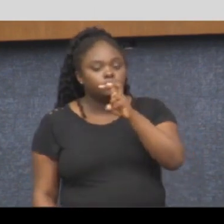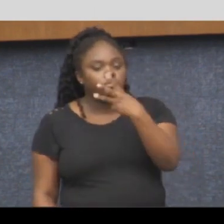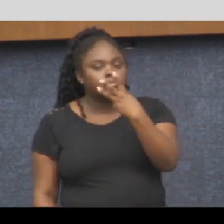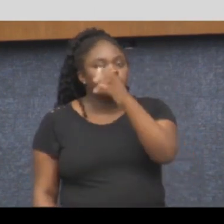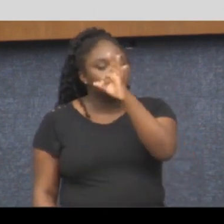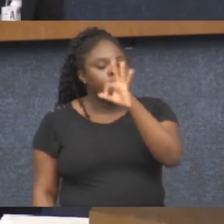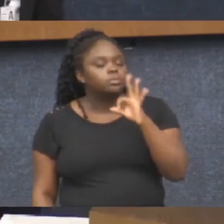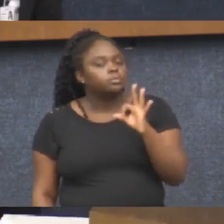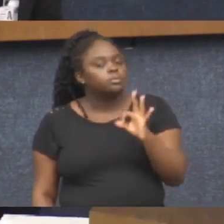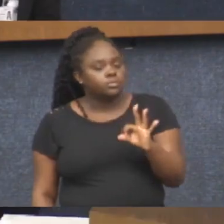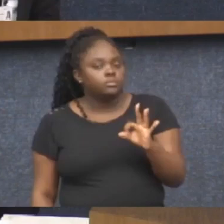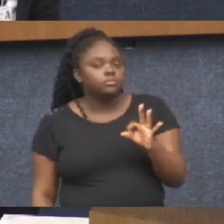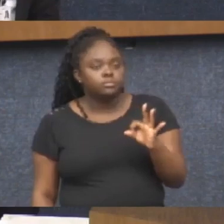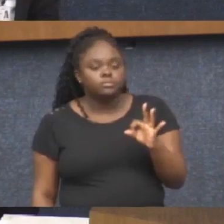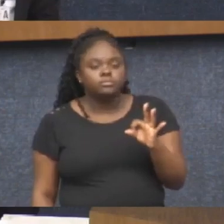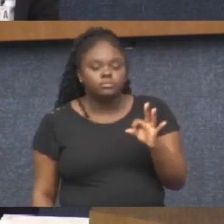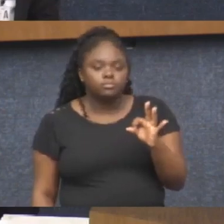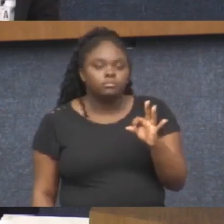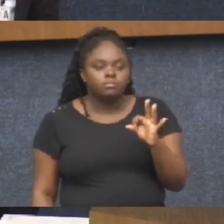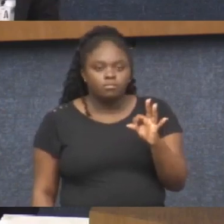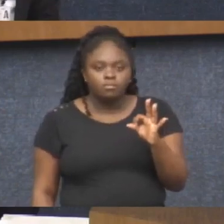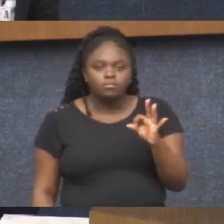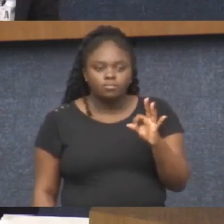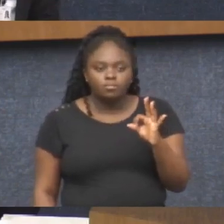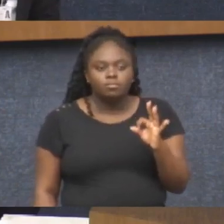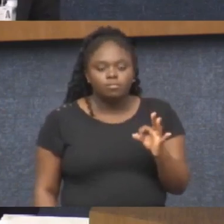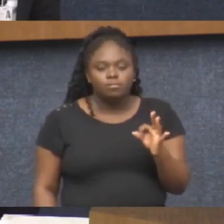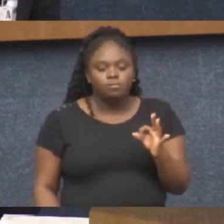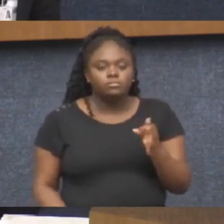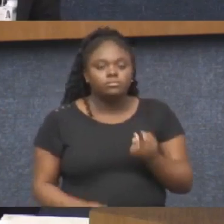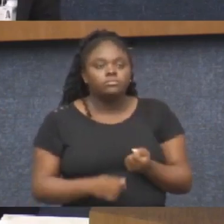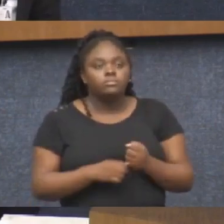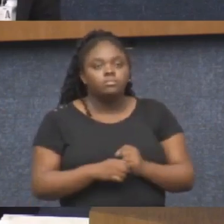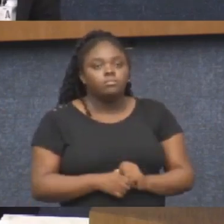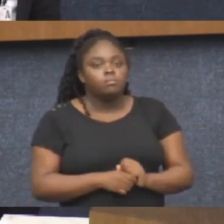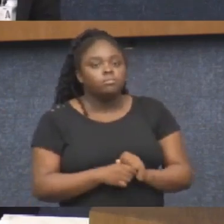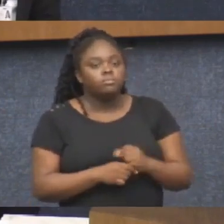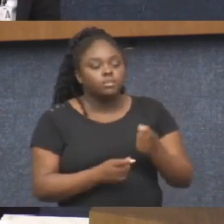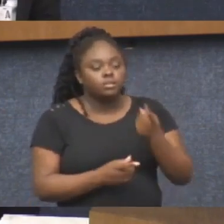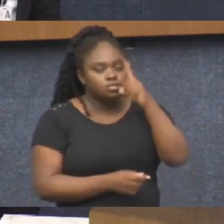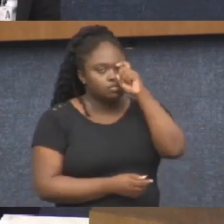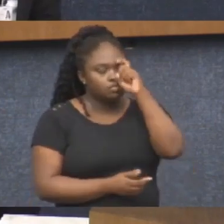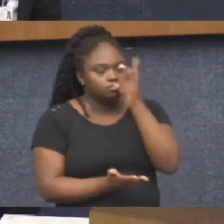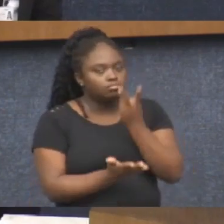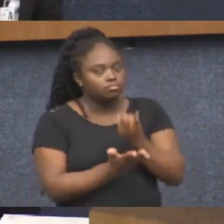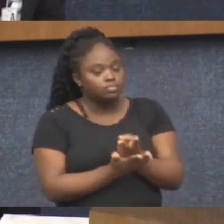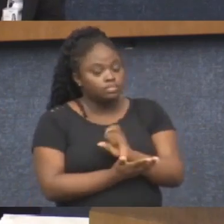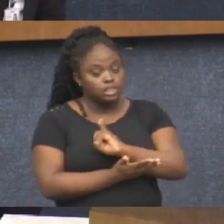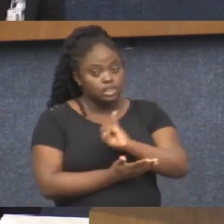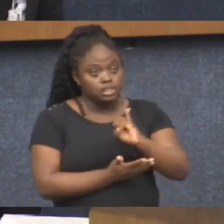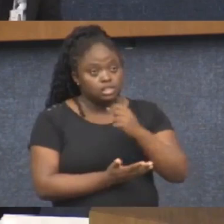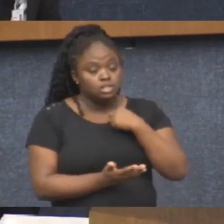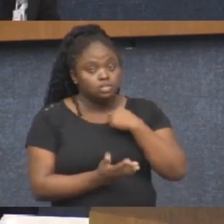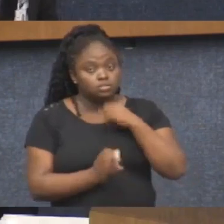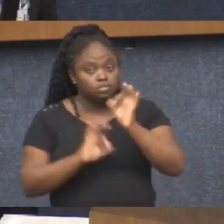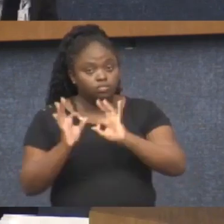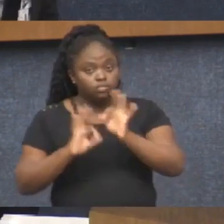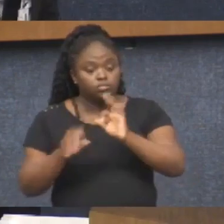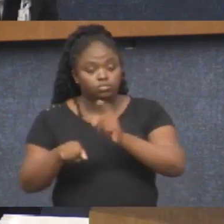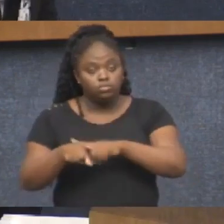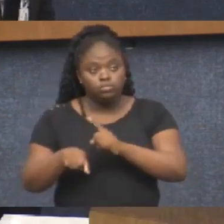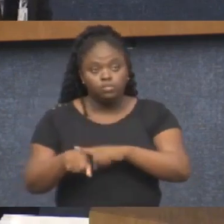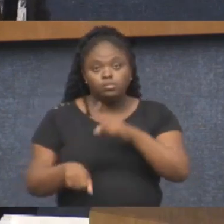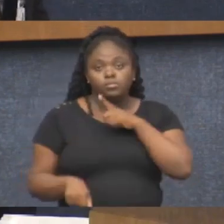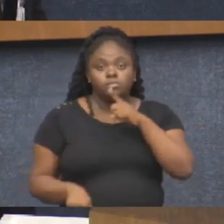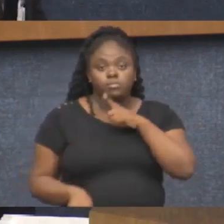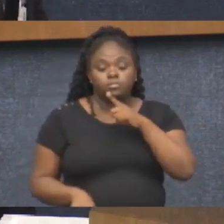0,53% nesse coeficiente de internação das ZigZaps. Se eu vou projetar isso no tempo,